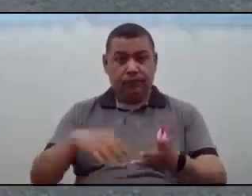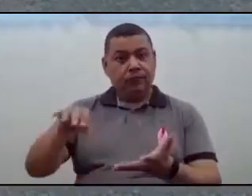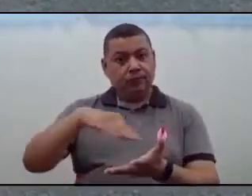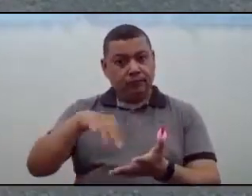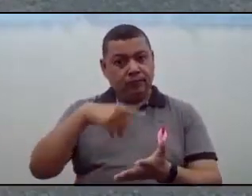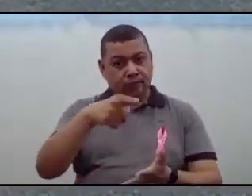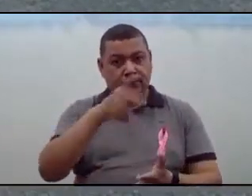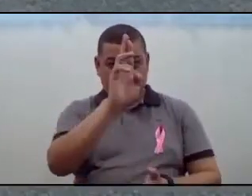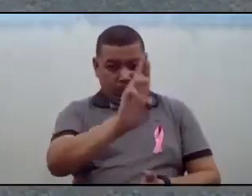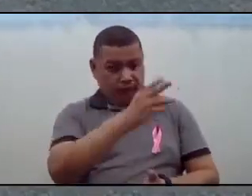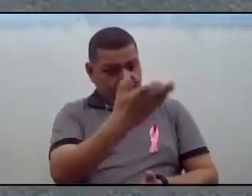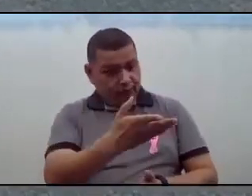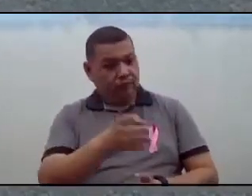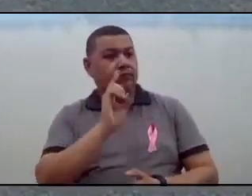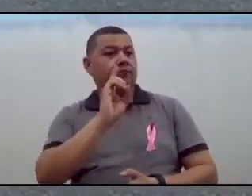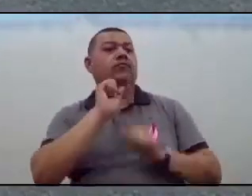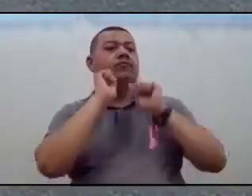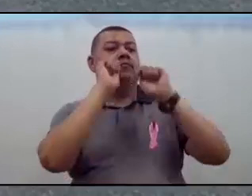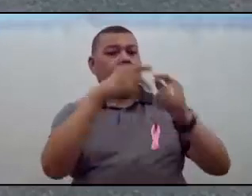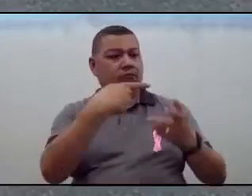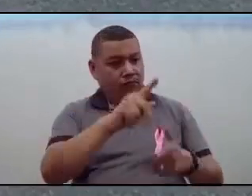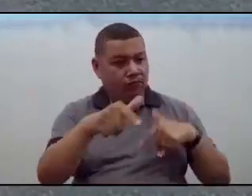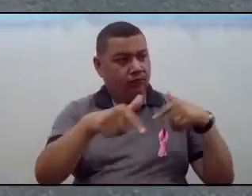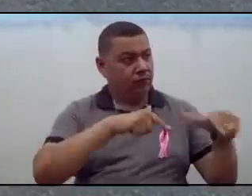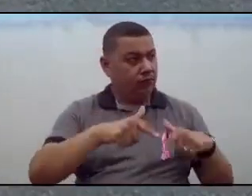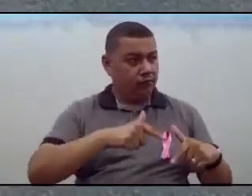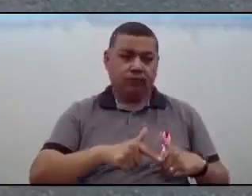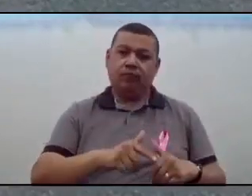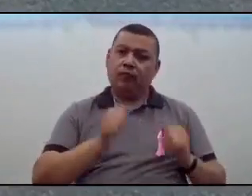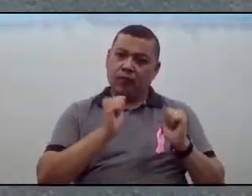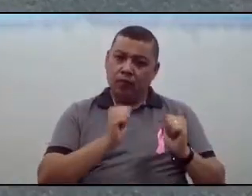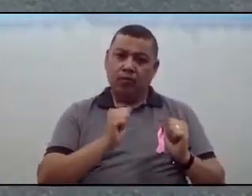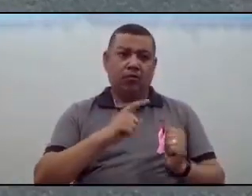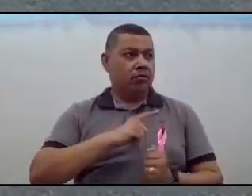disso aí, que Deus abençoe o seu trabalho, que conduza